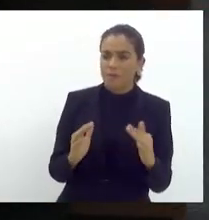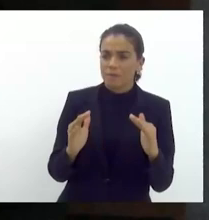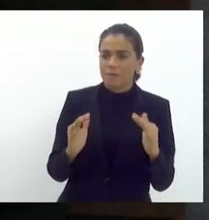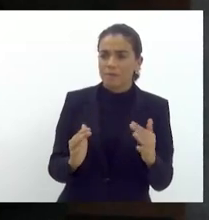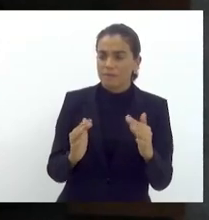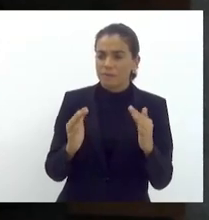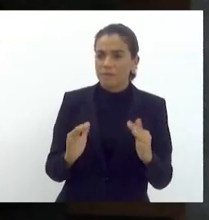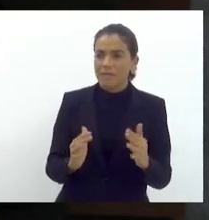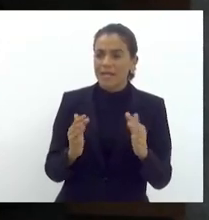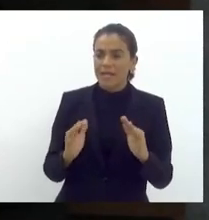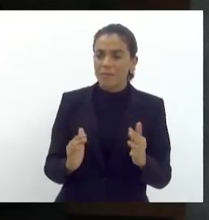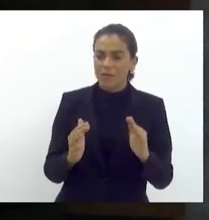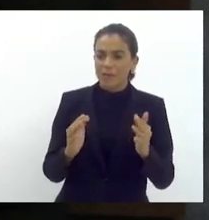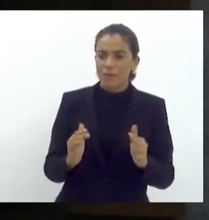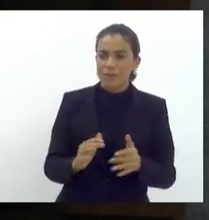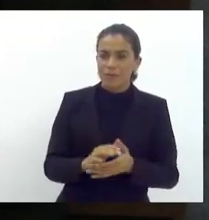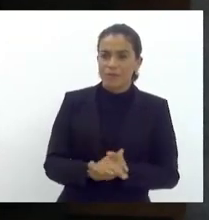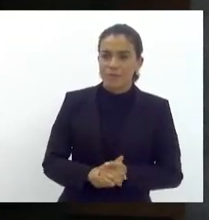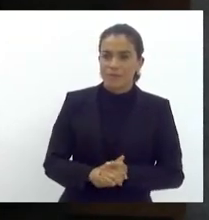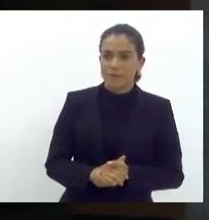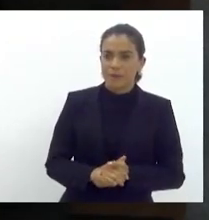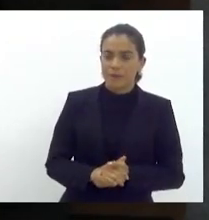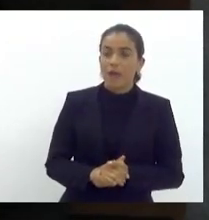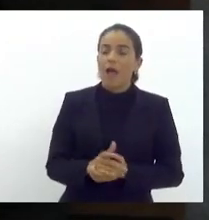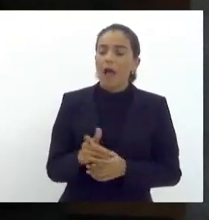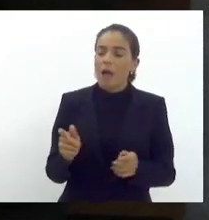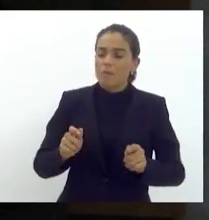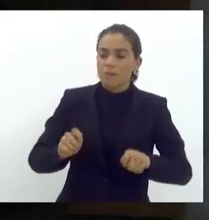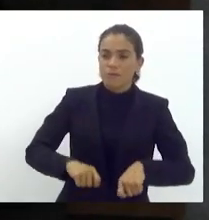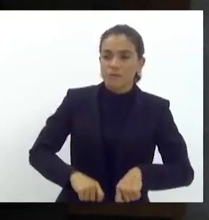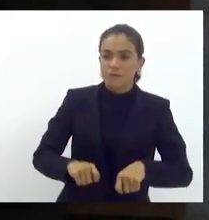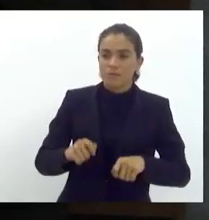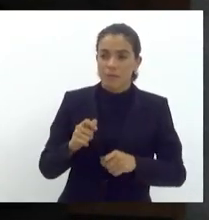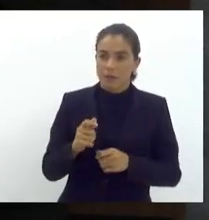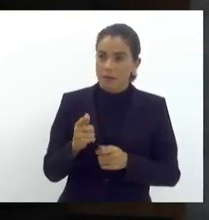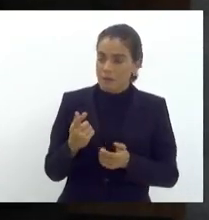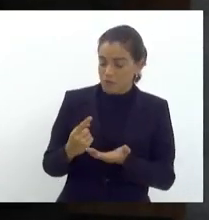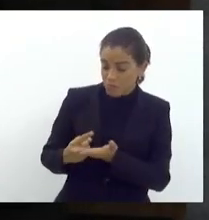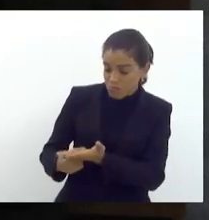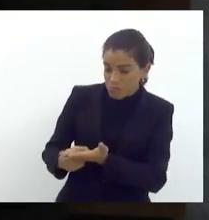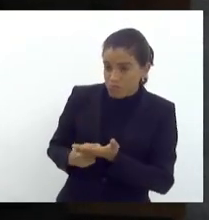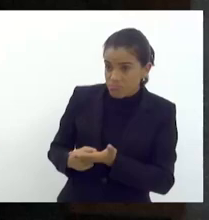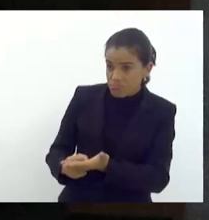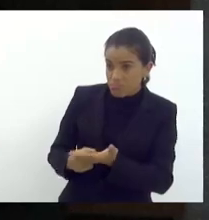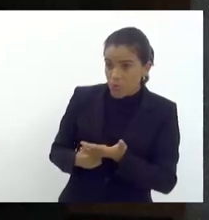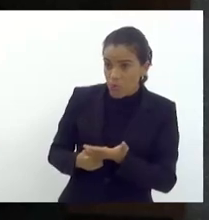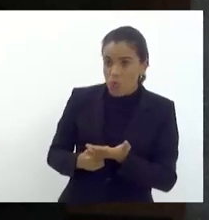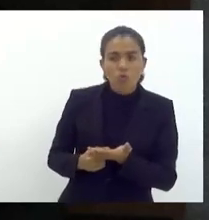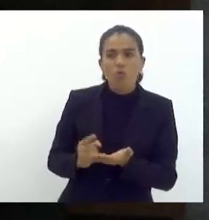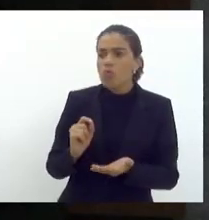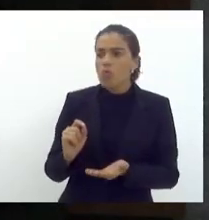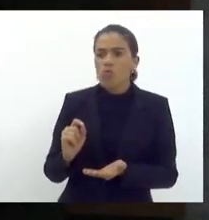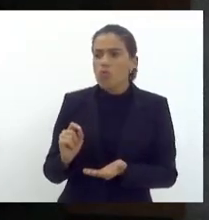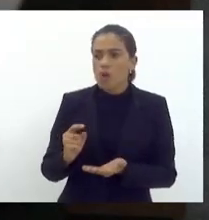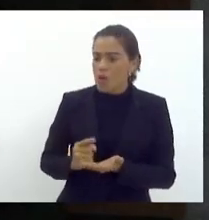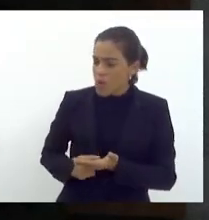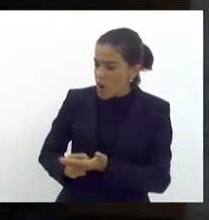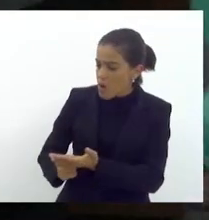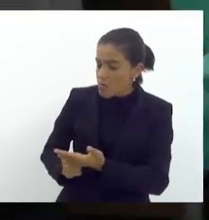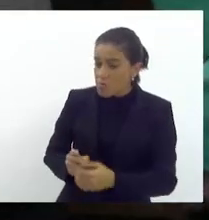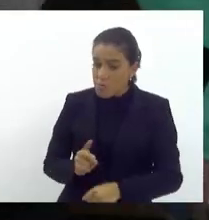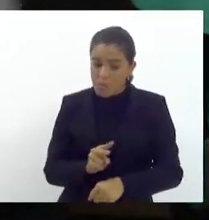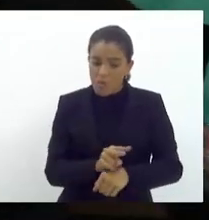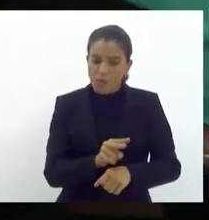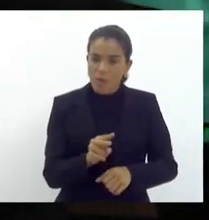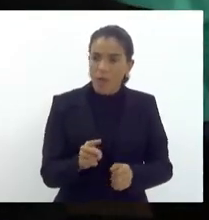excelência e celebrar a possibilidade da gente construir um acordo um acordo para proteger